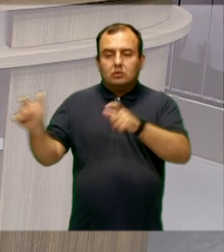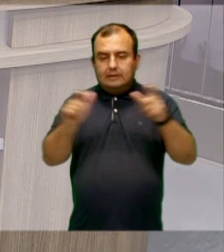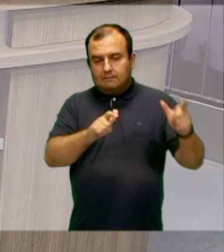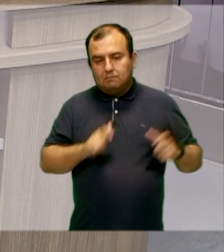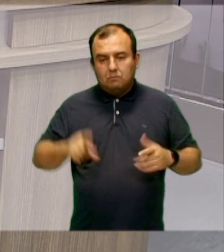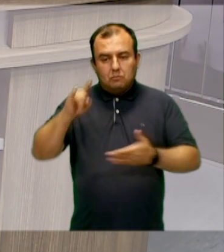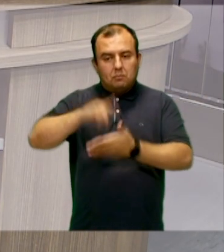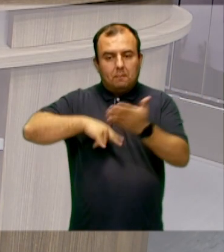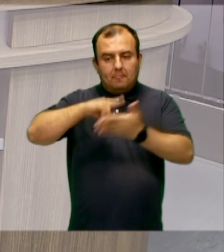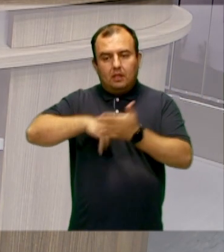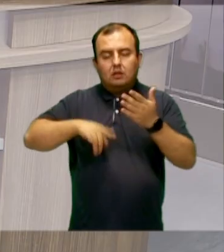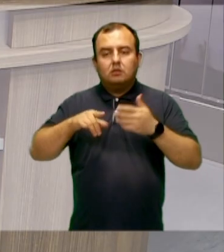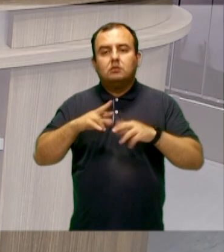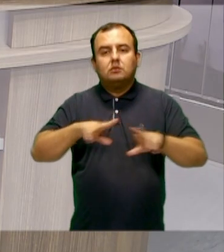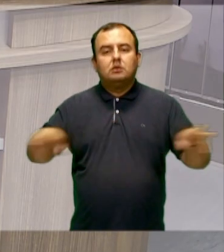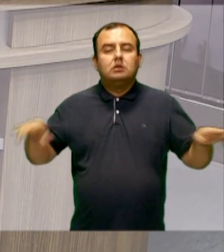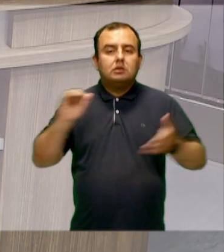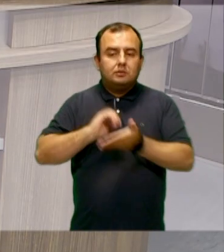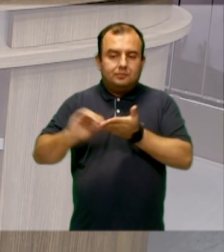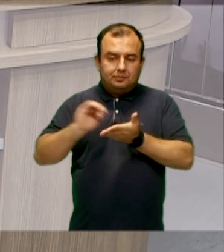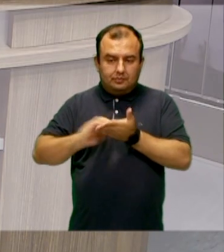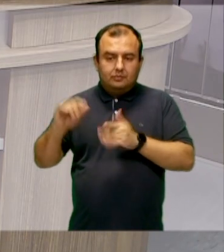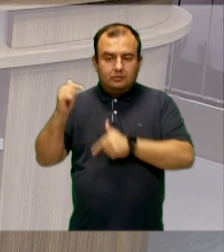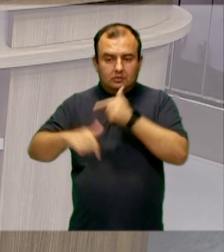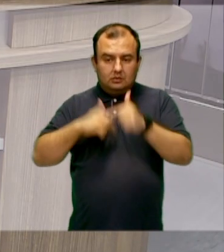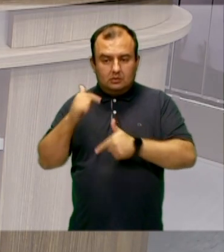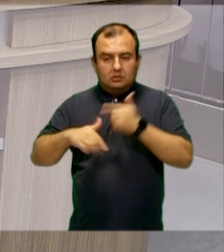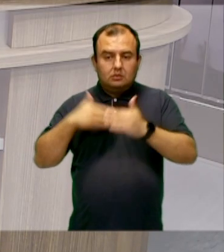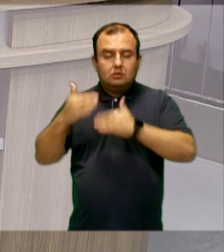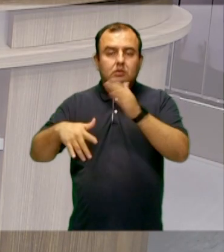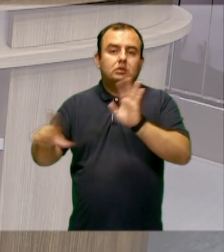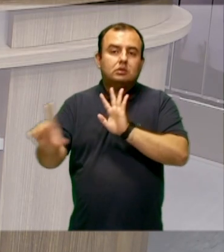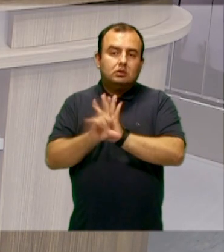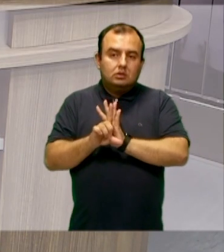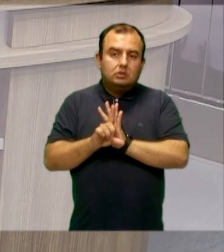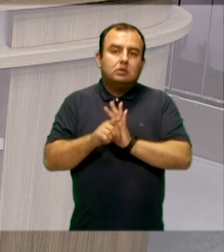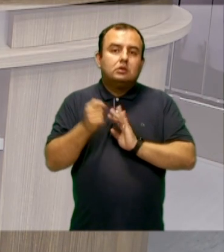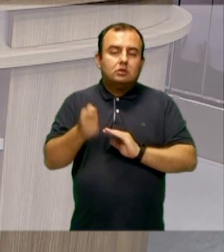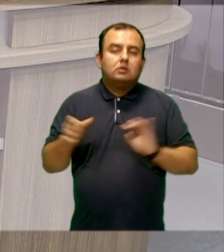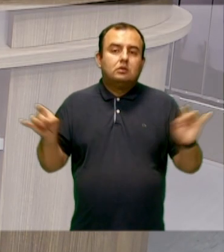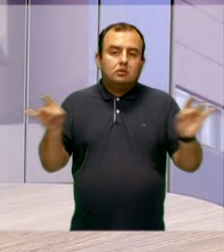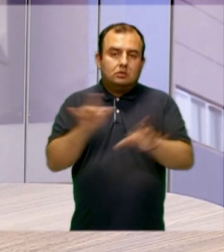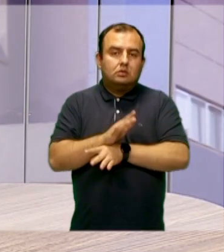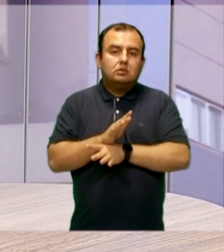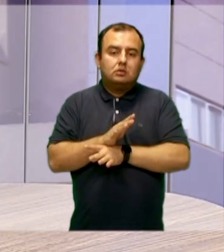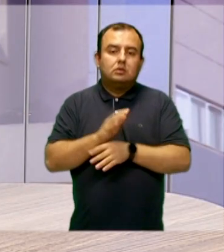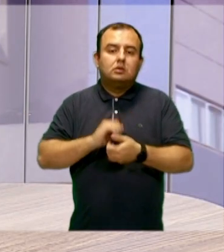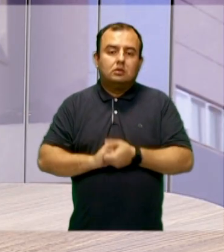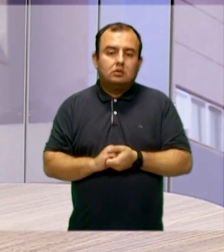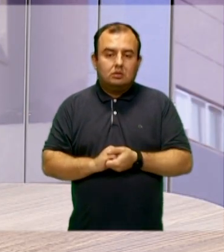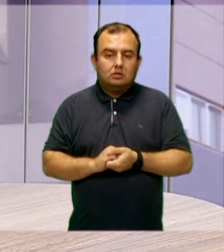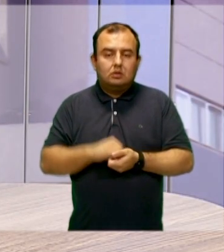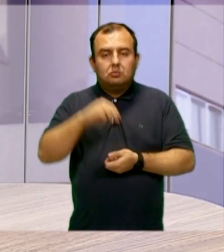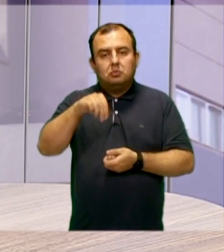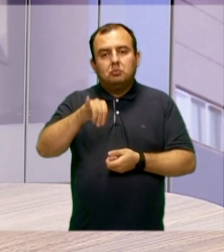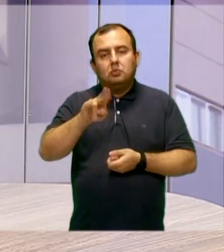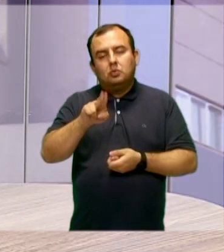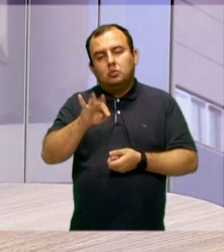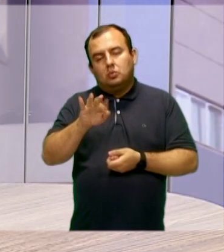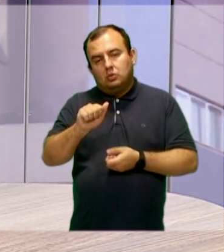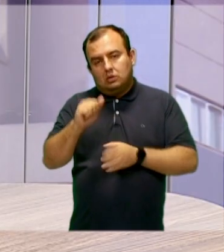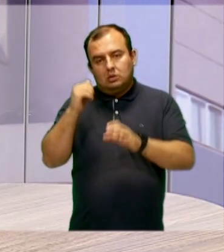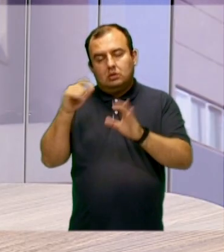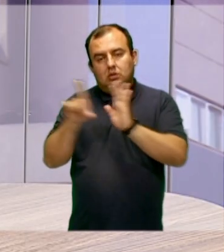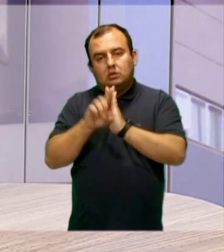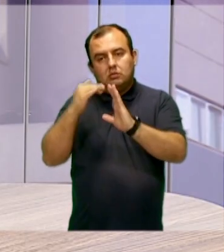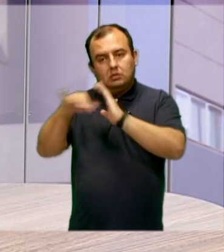outros documentos de várias secretarias. Então a gente está trabalhando numa sequência da lei, estamos finalizando uma minuta de lei para enviar ao gabinete, para